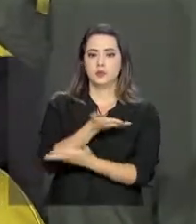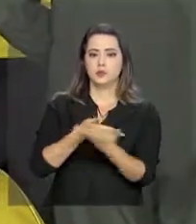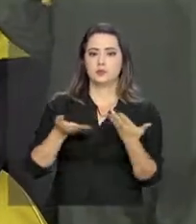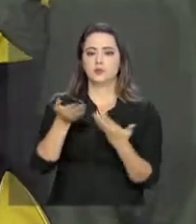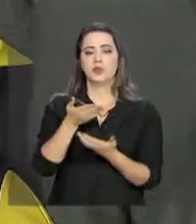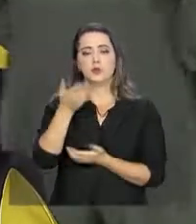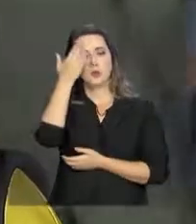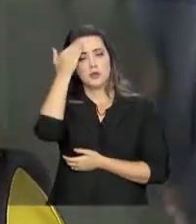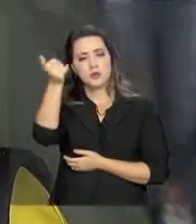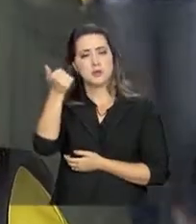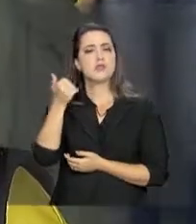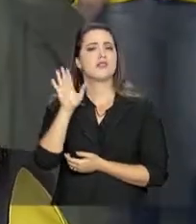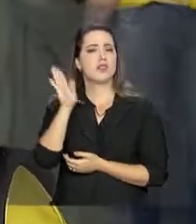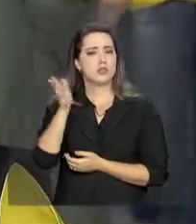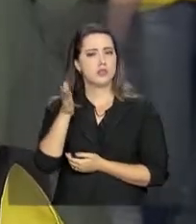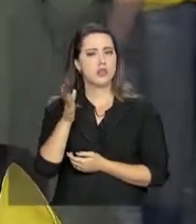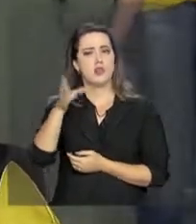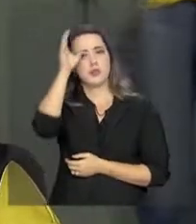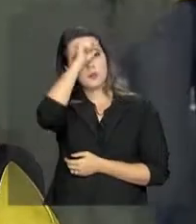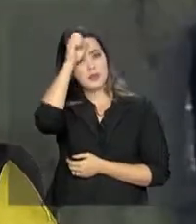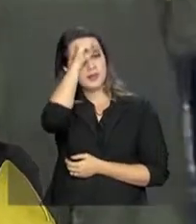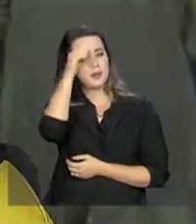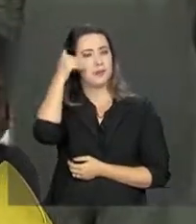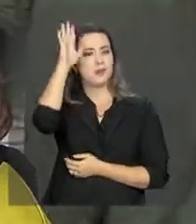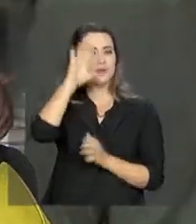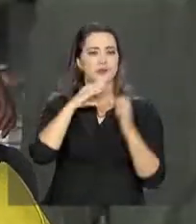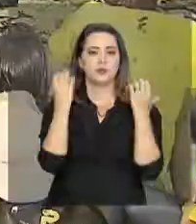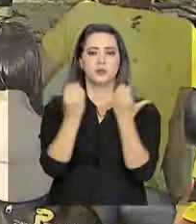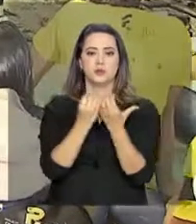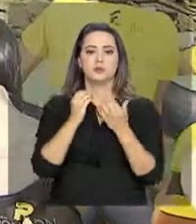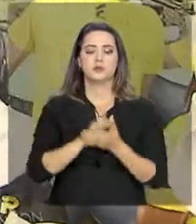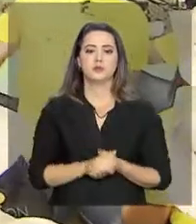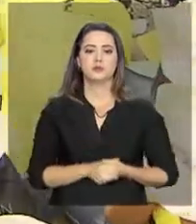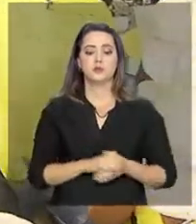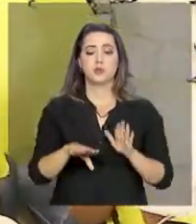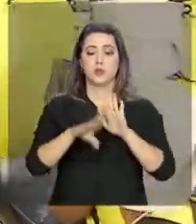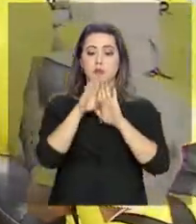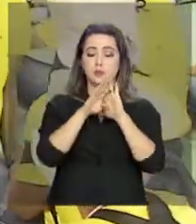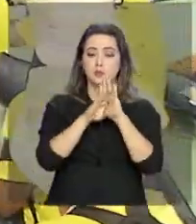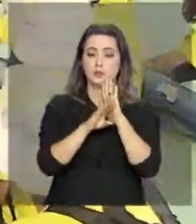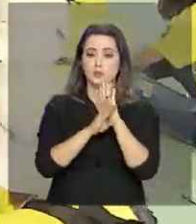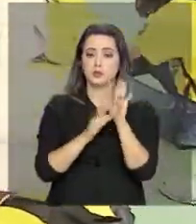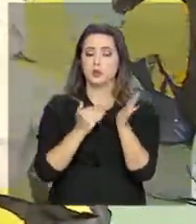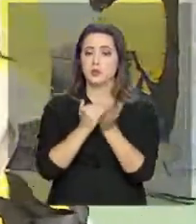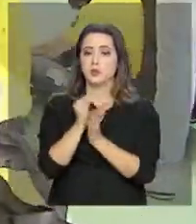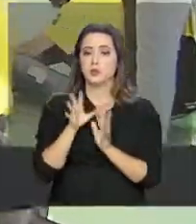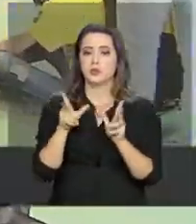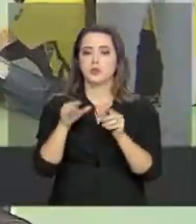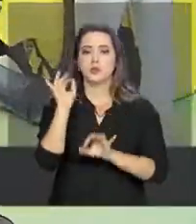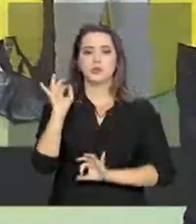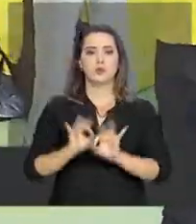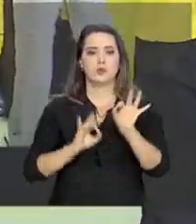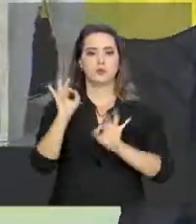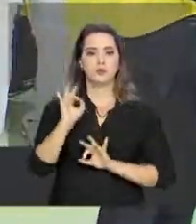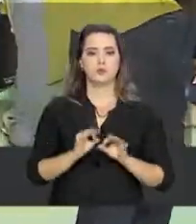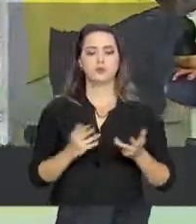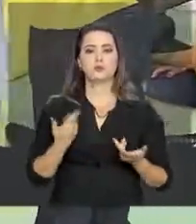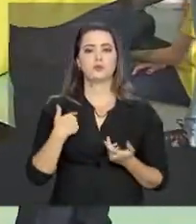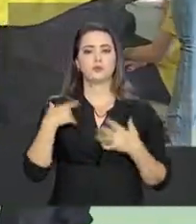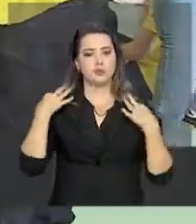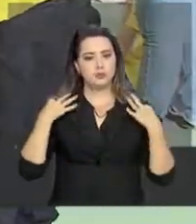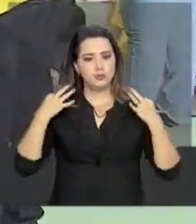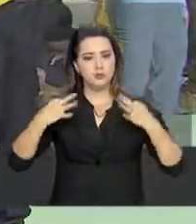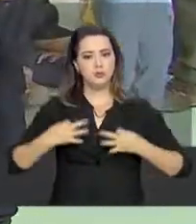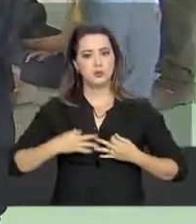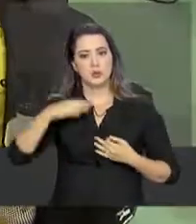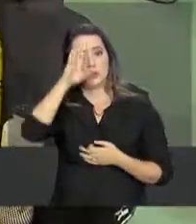pouco do que eu sei e também aprender muito com as outras comunidades. E o projeto só começa com todo mundo preparado. Com a camiseta